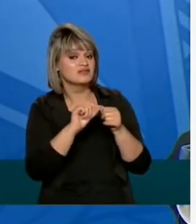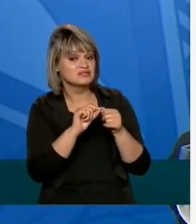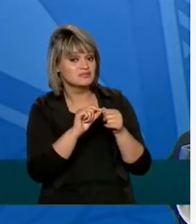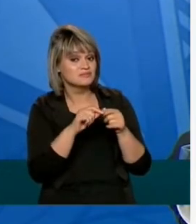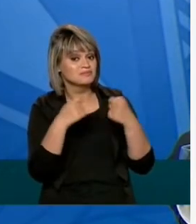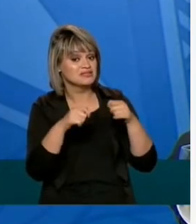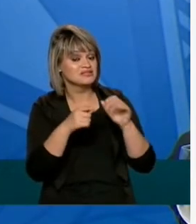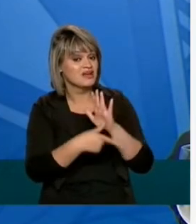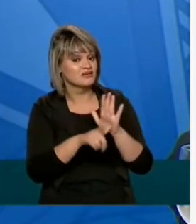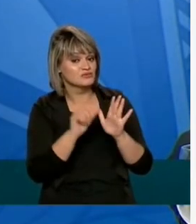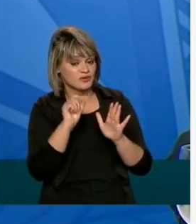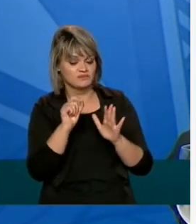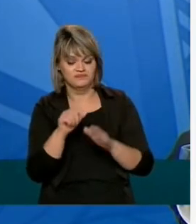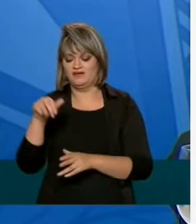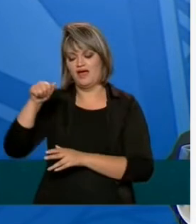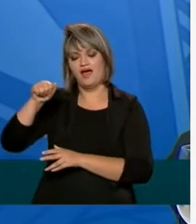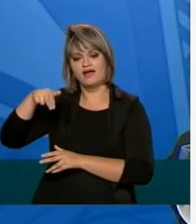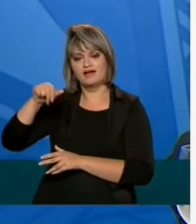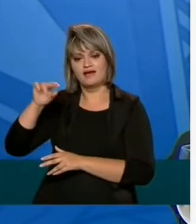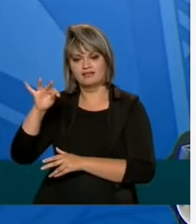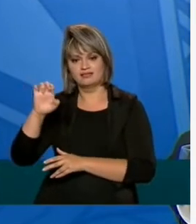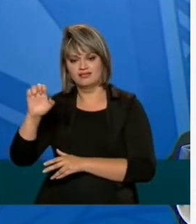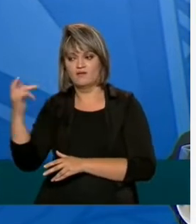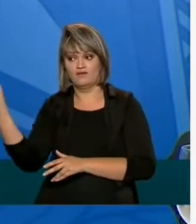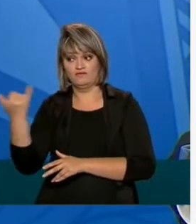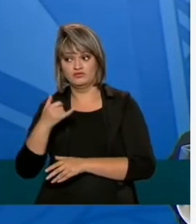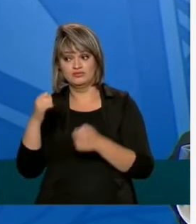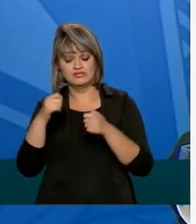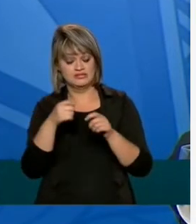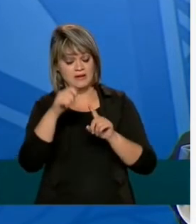entendeu que teria que voltar 8 meses